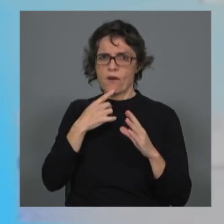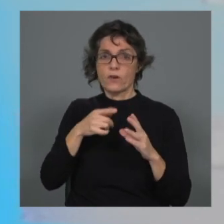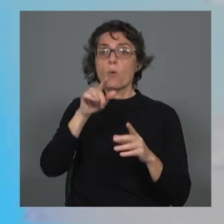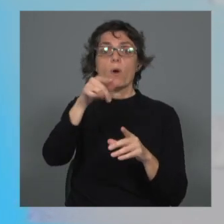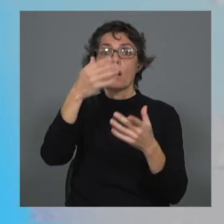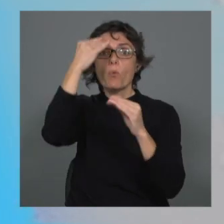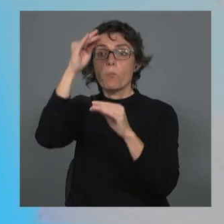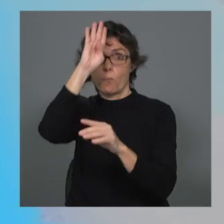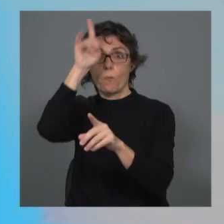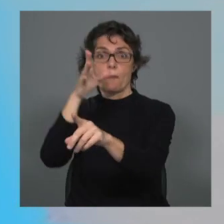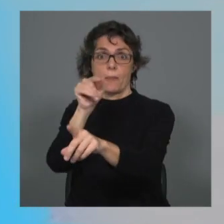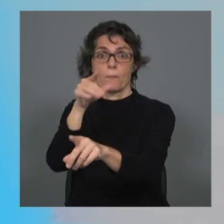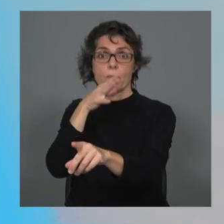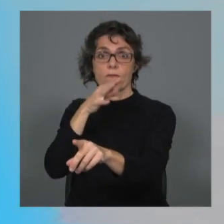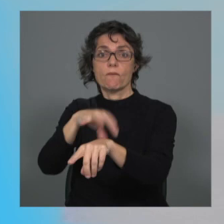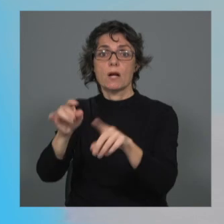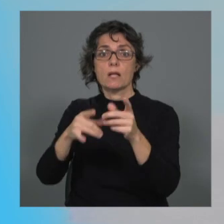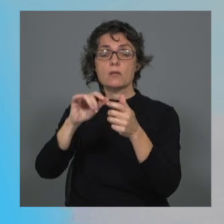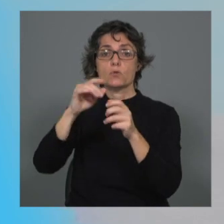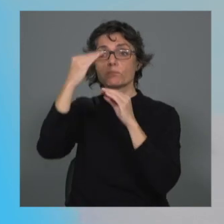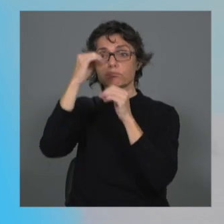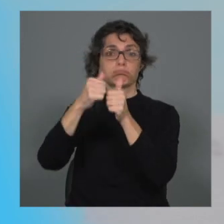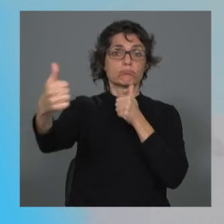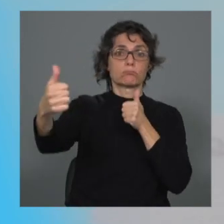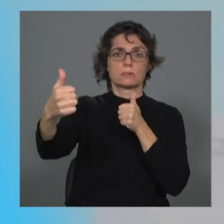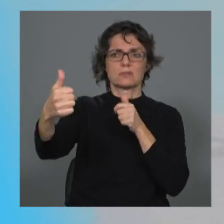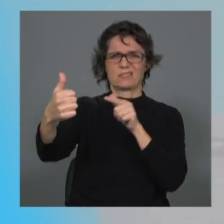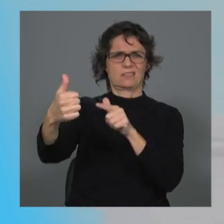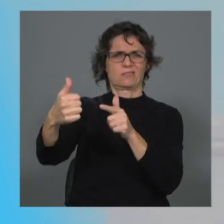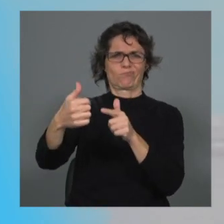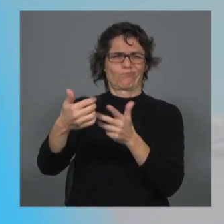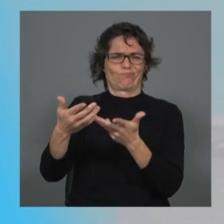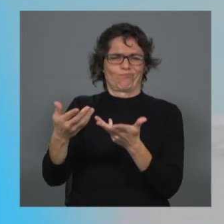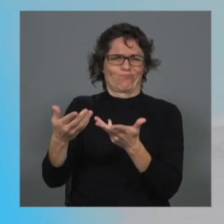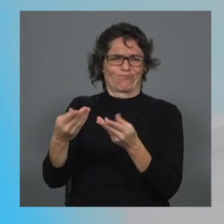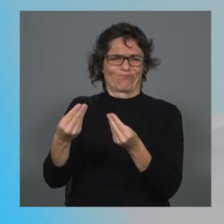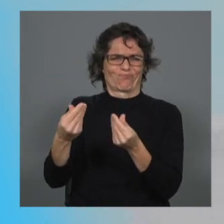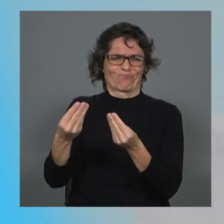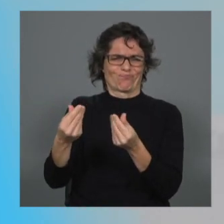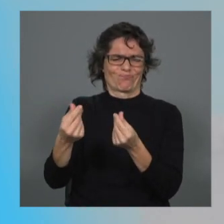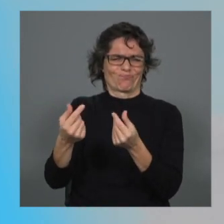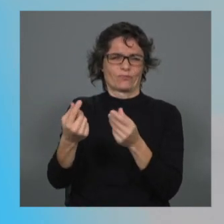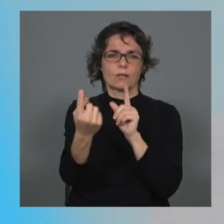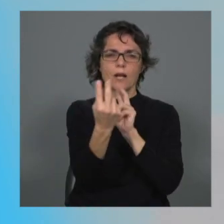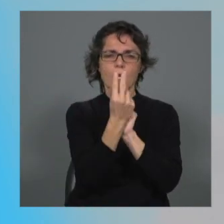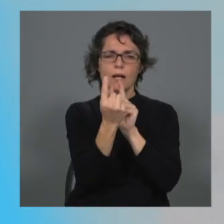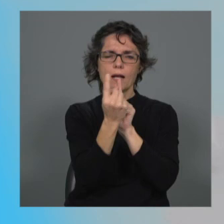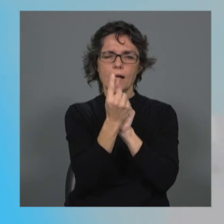educação à distância. Sim. E no facto da educação à distância ser uma educação incompleta. falta a relação olhos nos